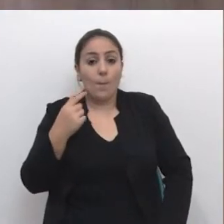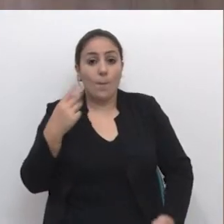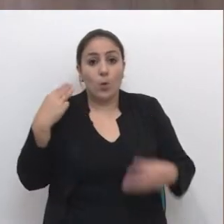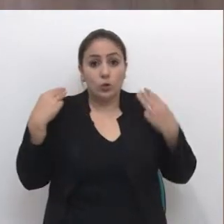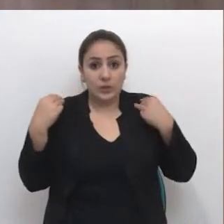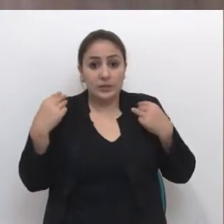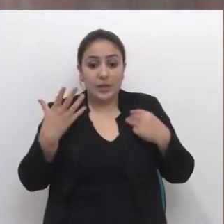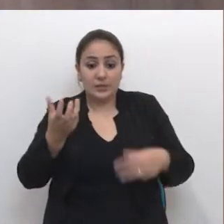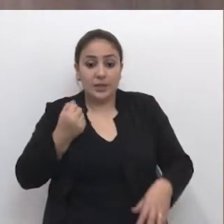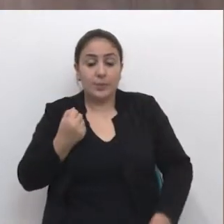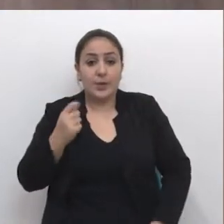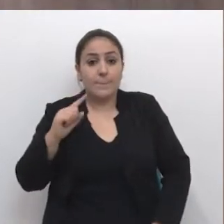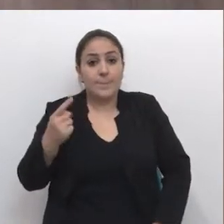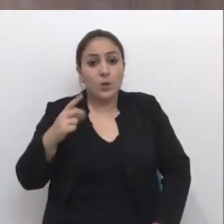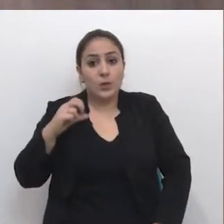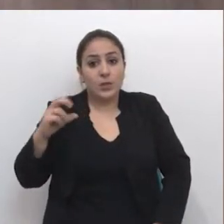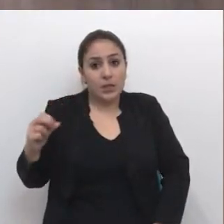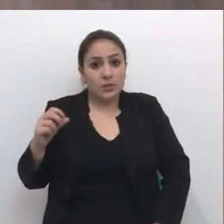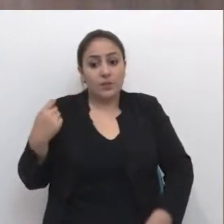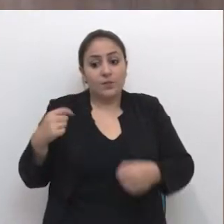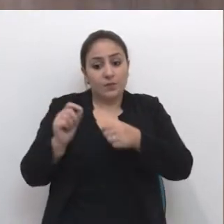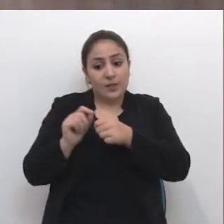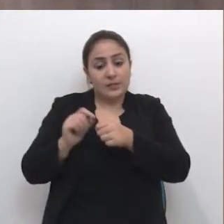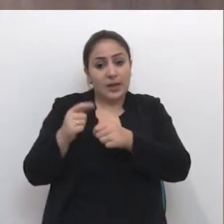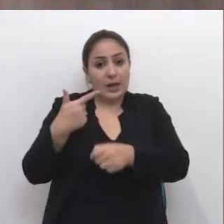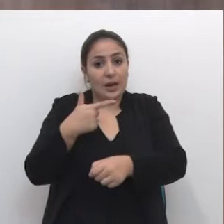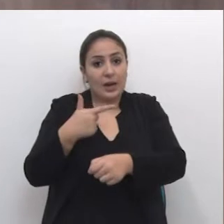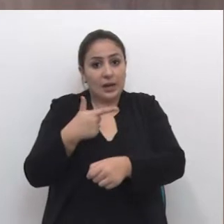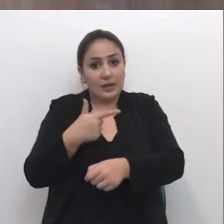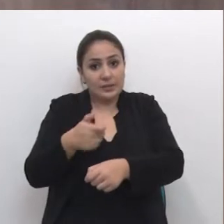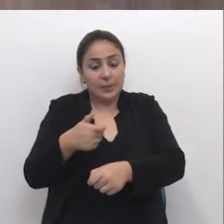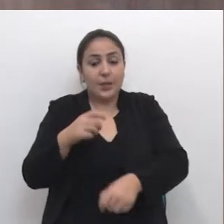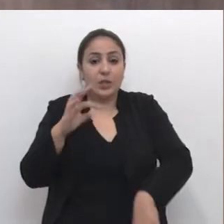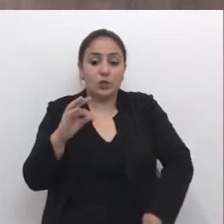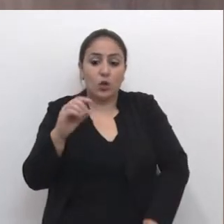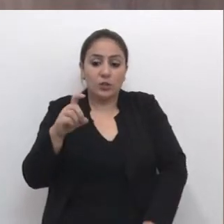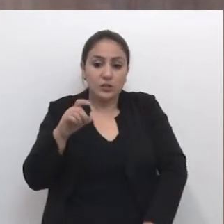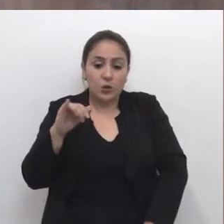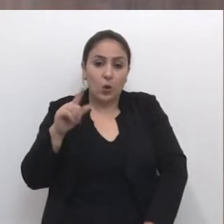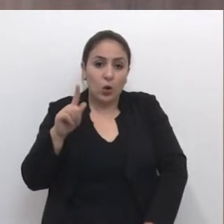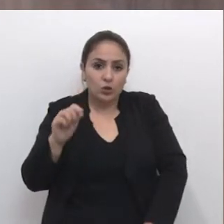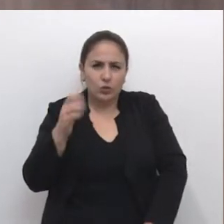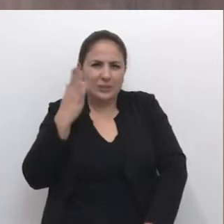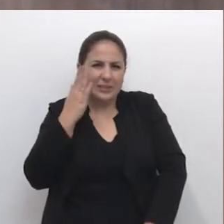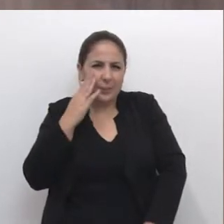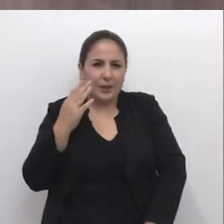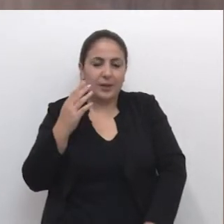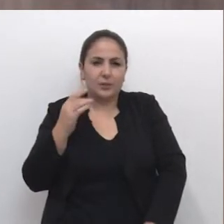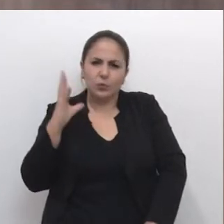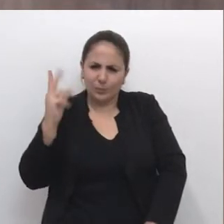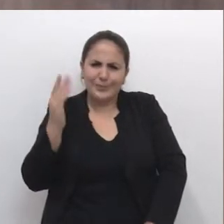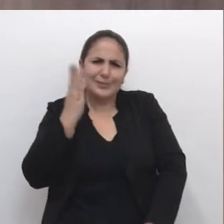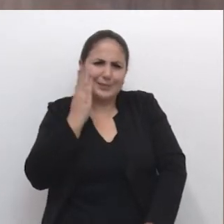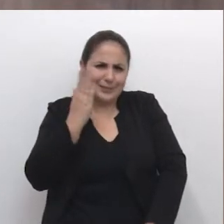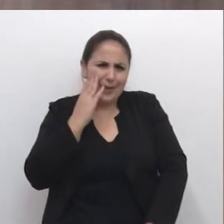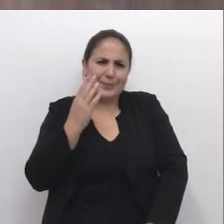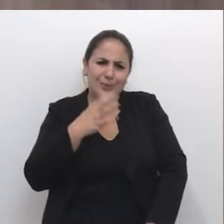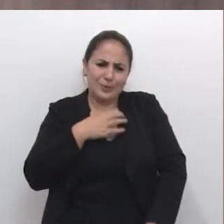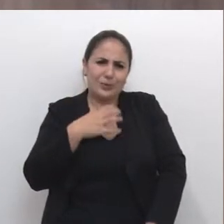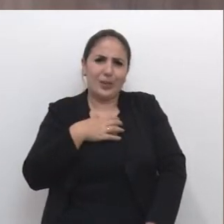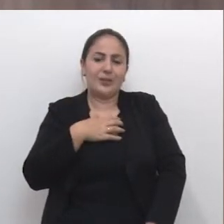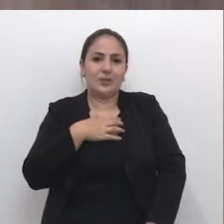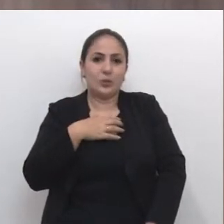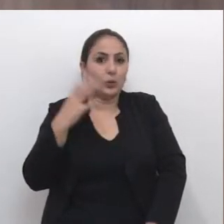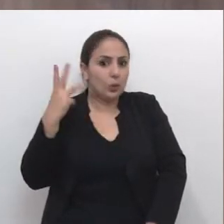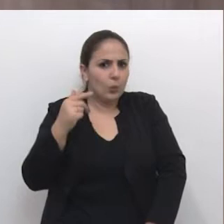por mês, quando vai renovar a carteira, tem que fazer o exame toxicológico. Todo mundo sabe, e vamos ser bem grosso e bem franco, porque é a maneira da